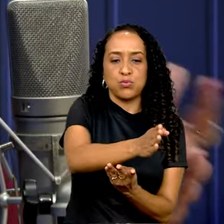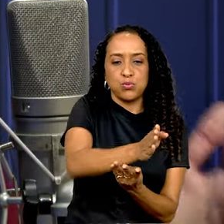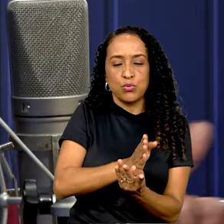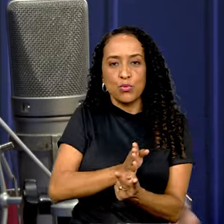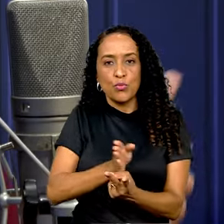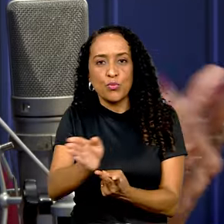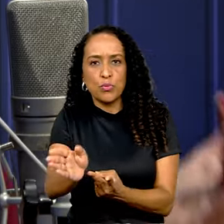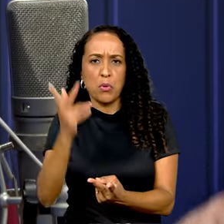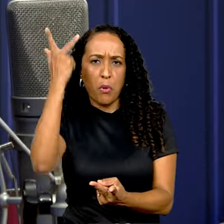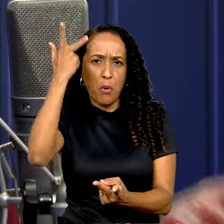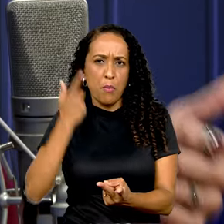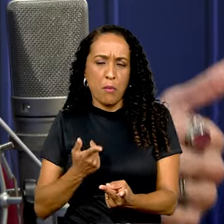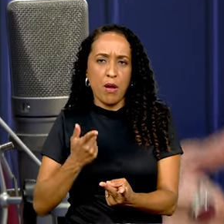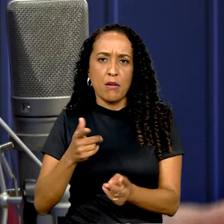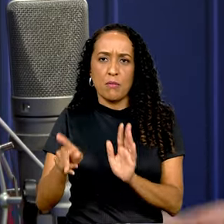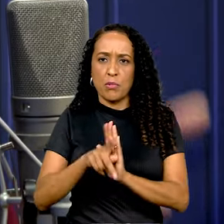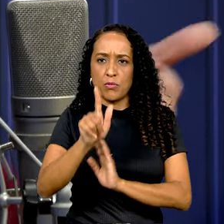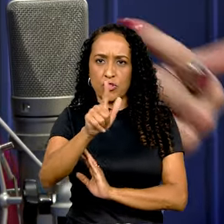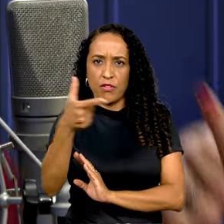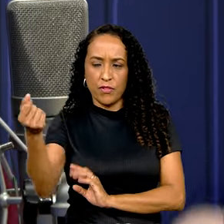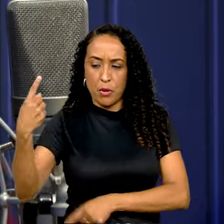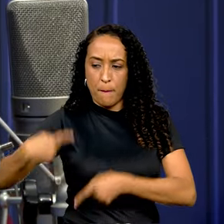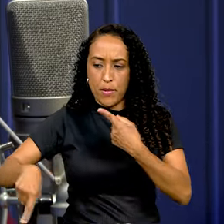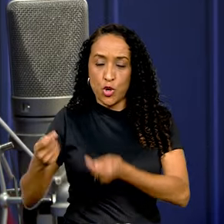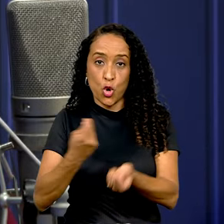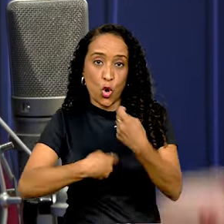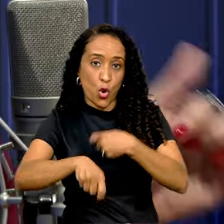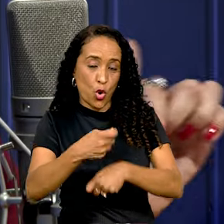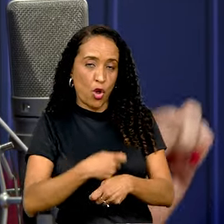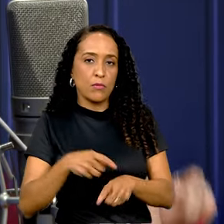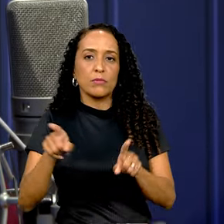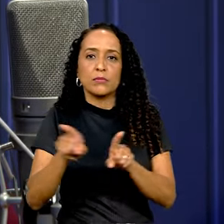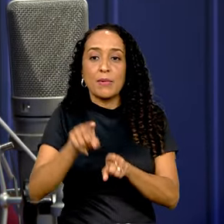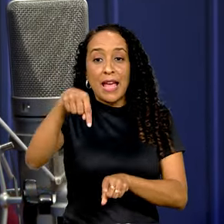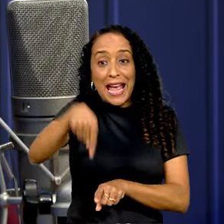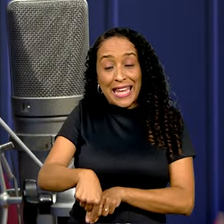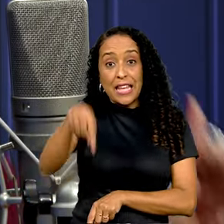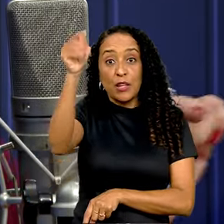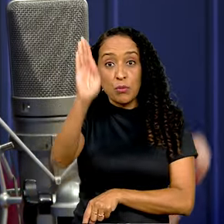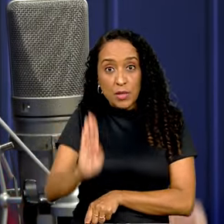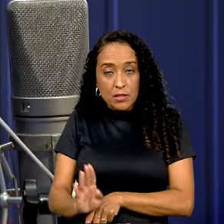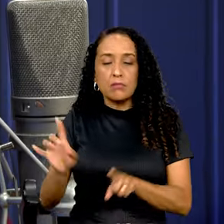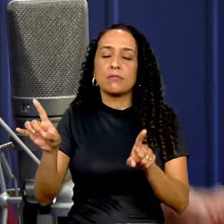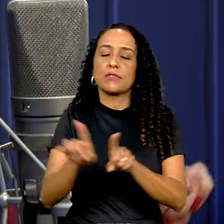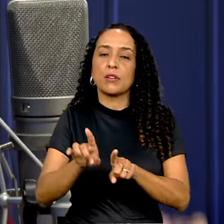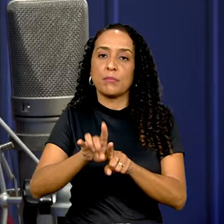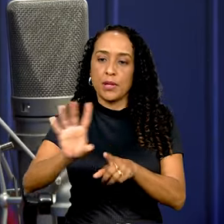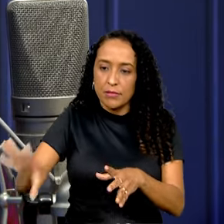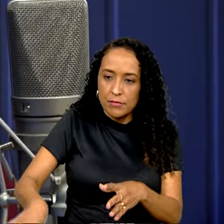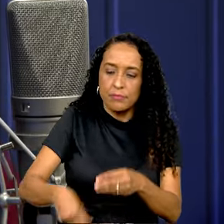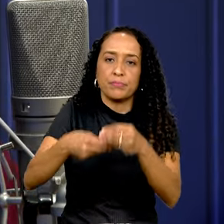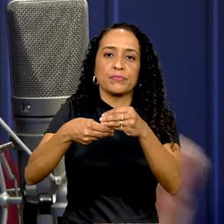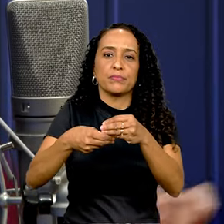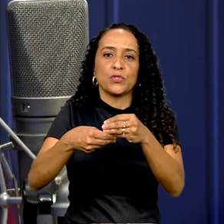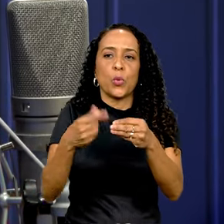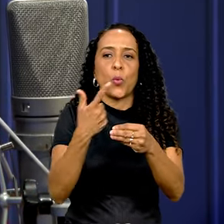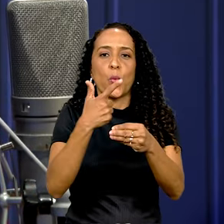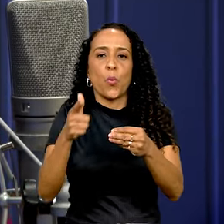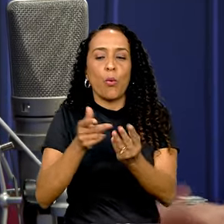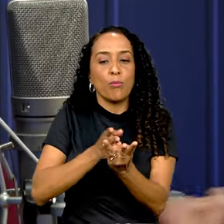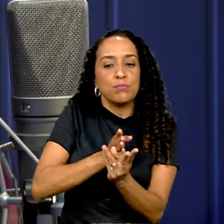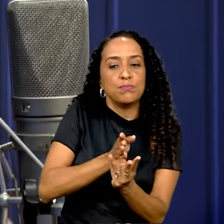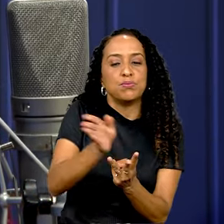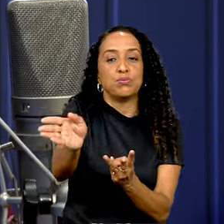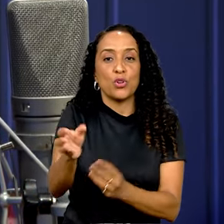convencion e usuais do G20 a política e a Econômica aqui no Brasil também existisse uma outra